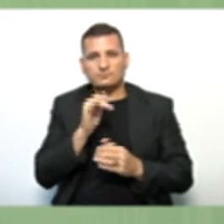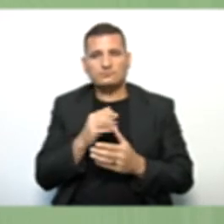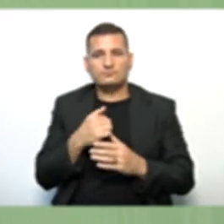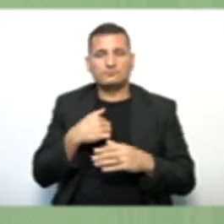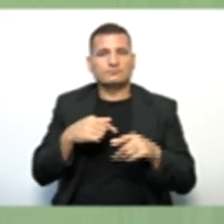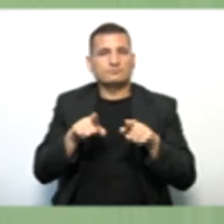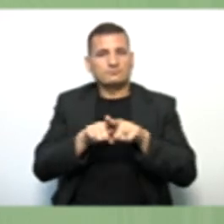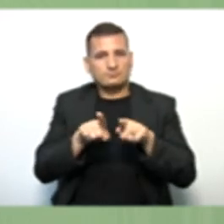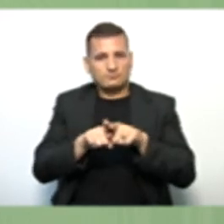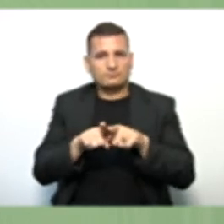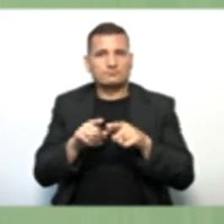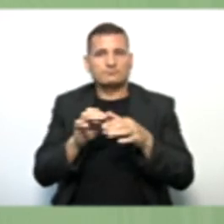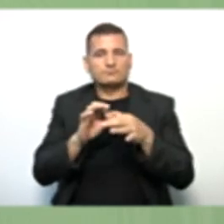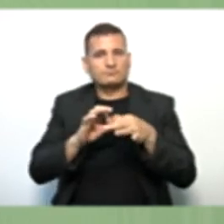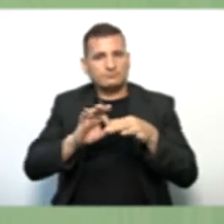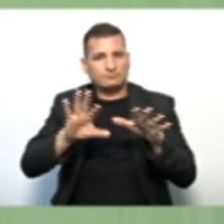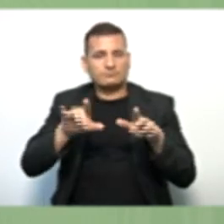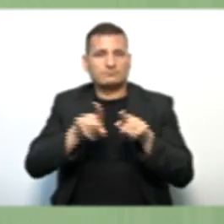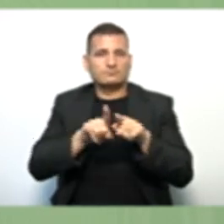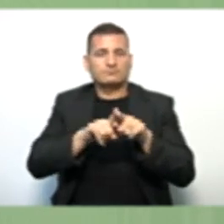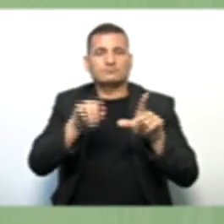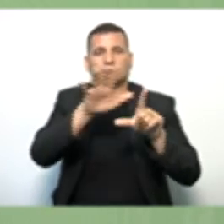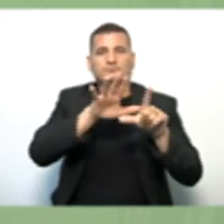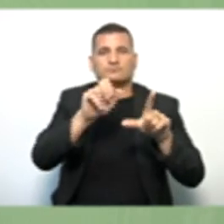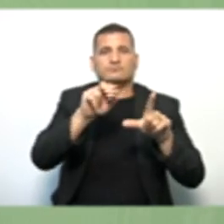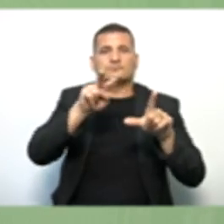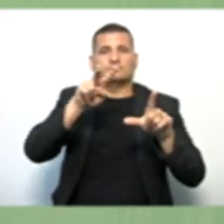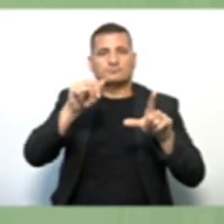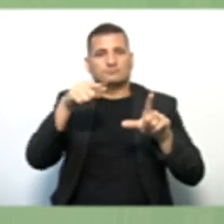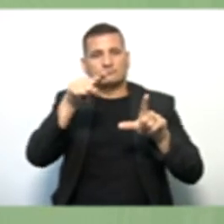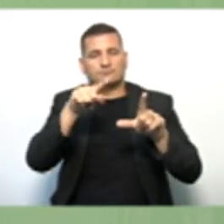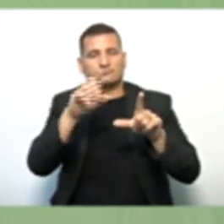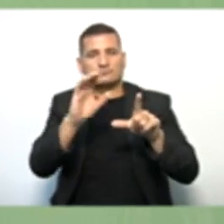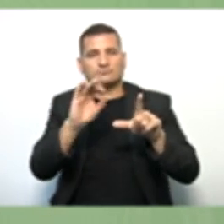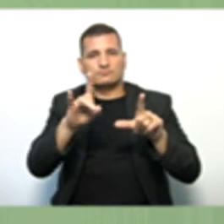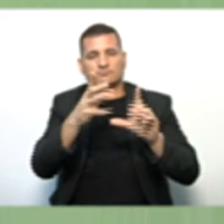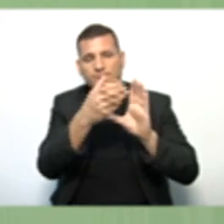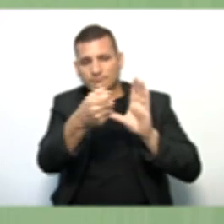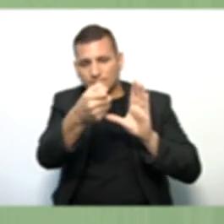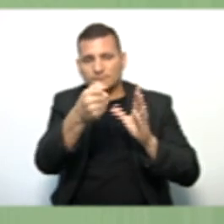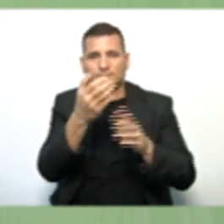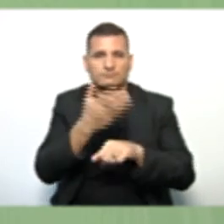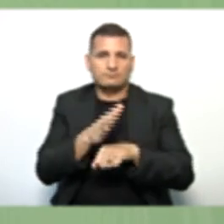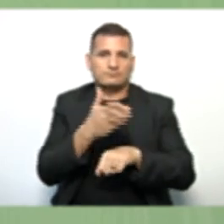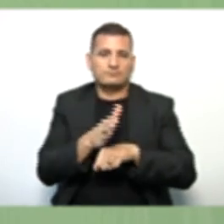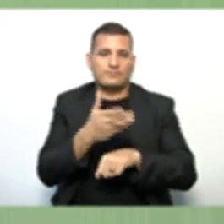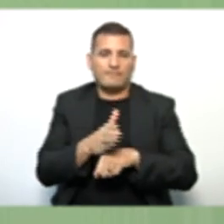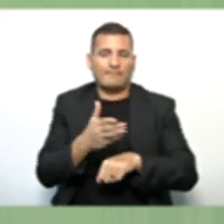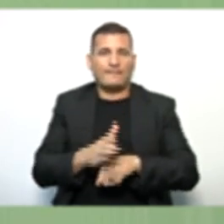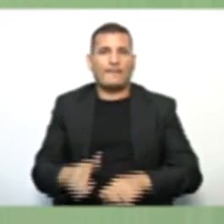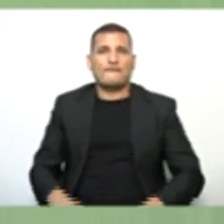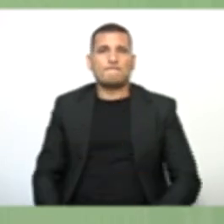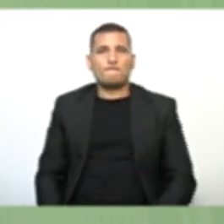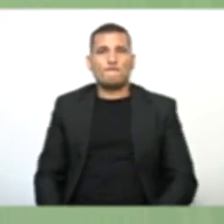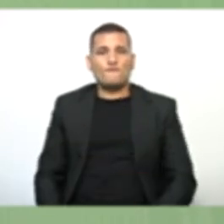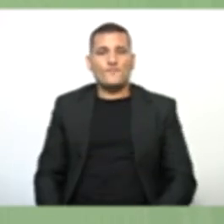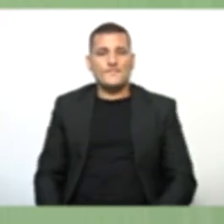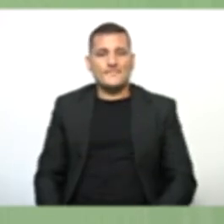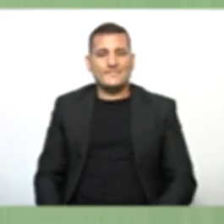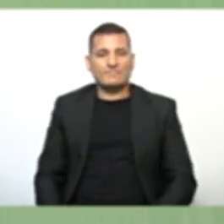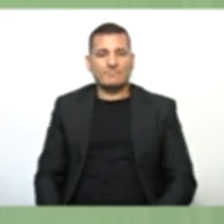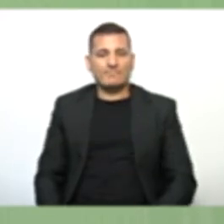também, gente, disponibilizei o código para eles no AVA, para que eles possam treinar, tá? Isso faz parte. E isso é uma outra